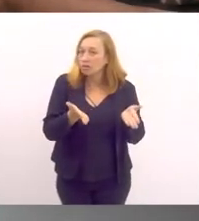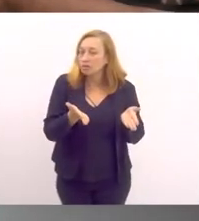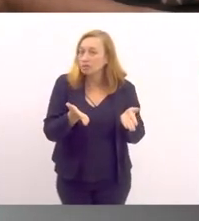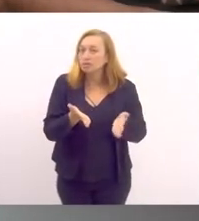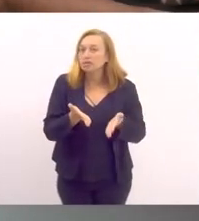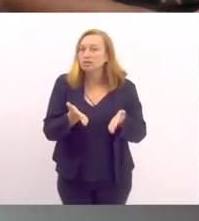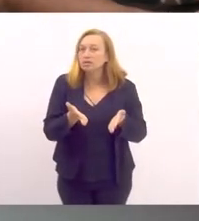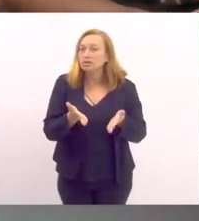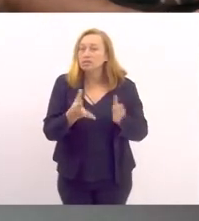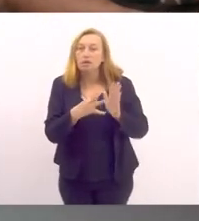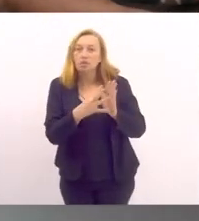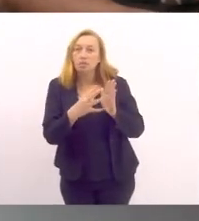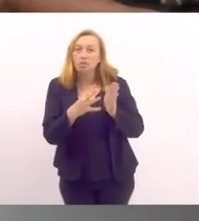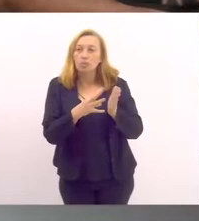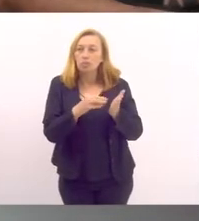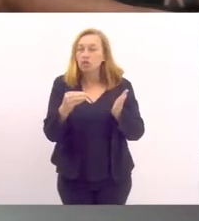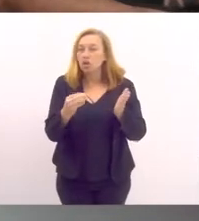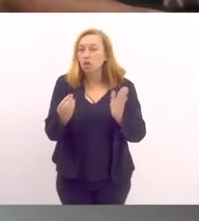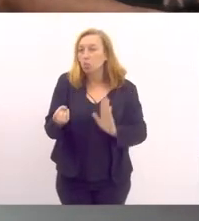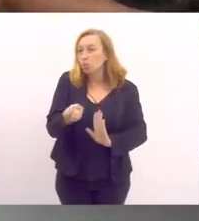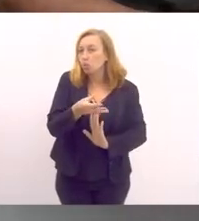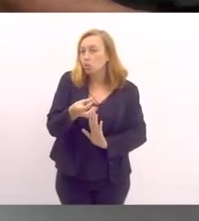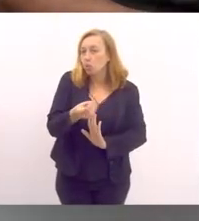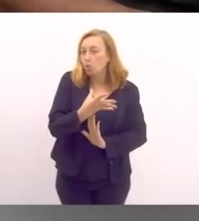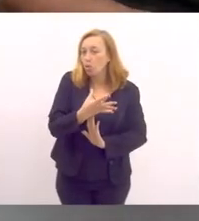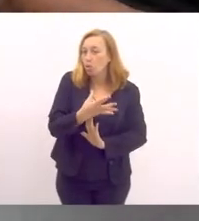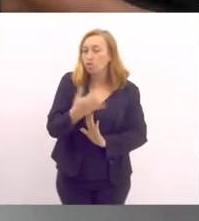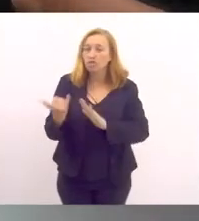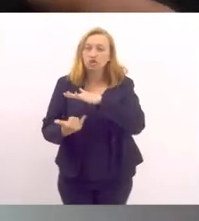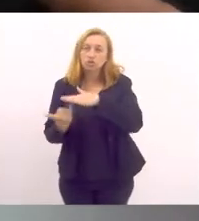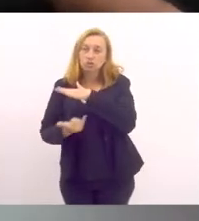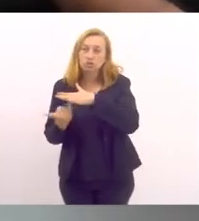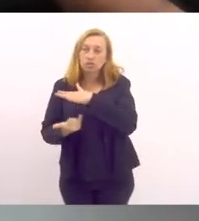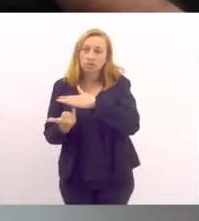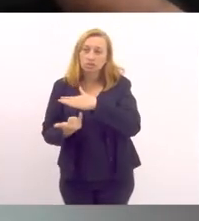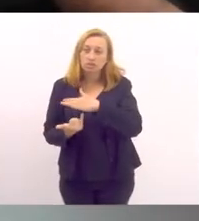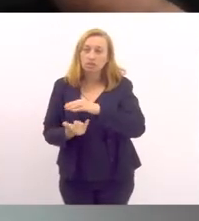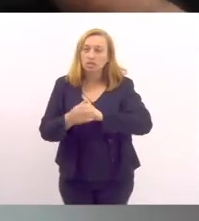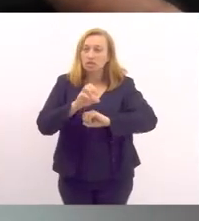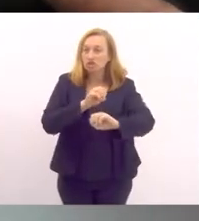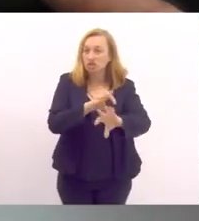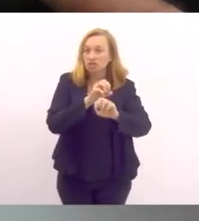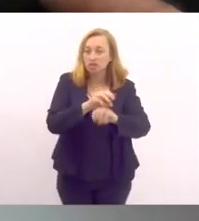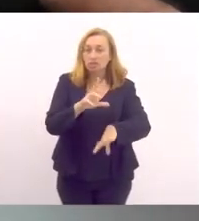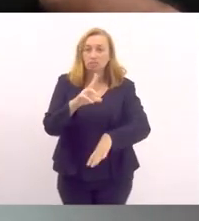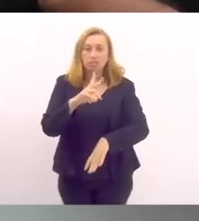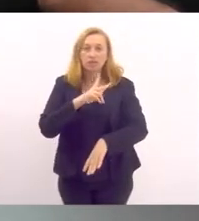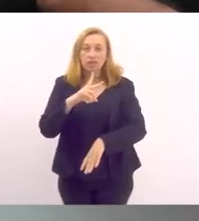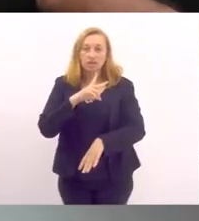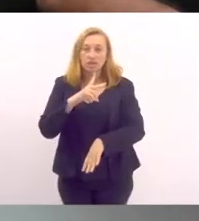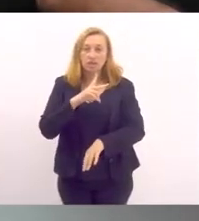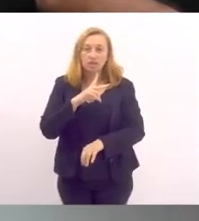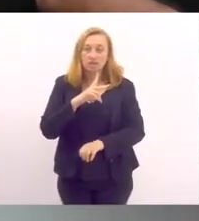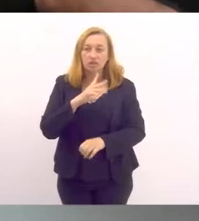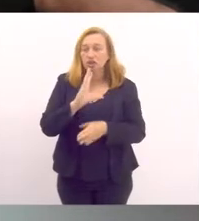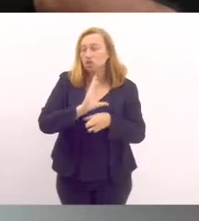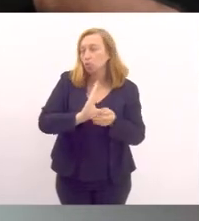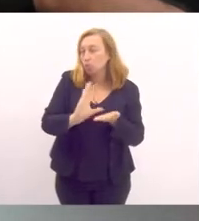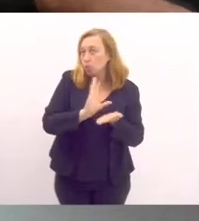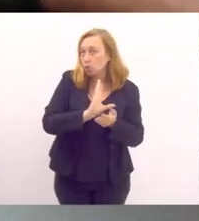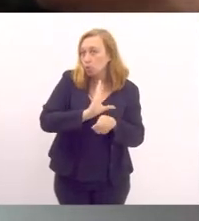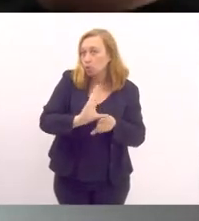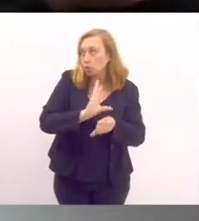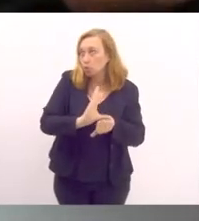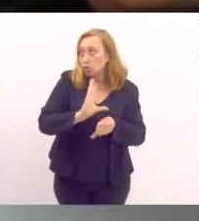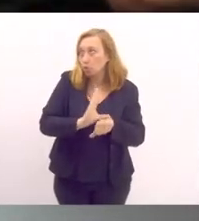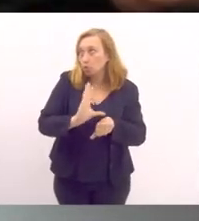certa moda de uma certa instituição de ensino privada que, por meio de curso